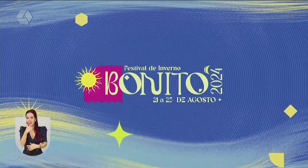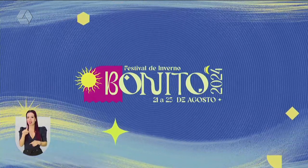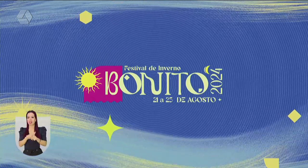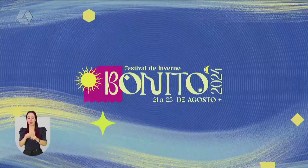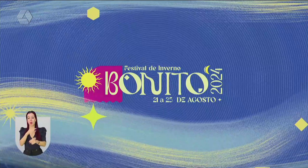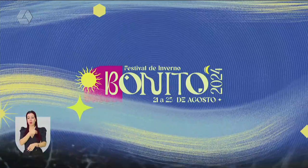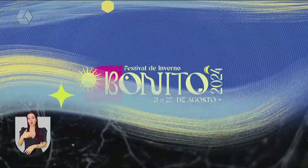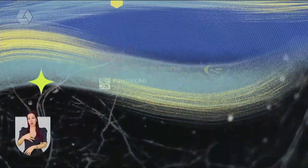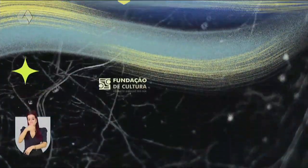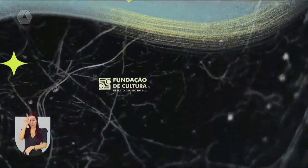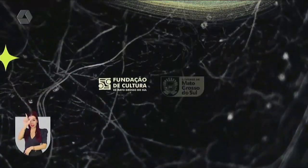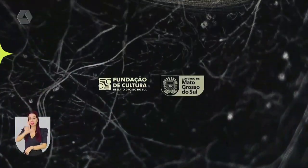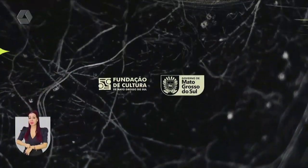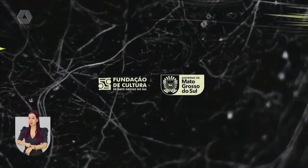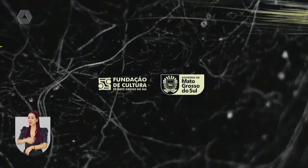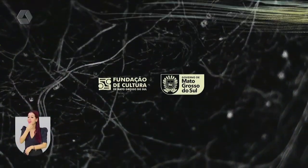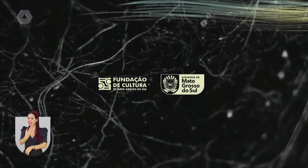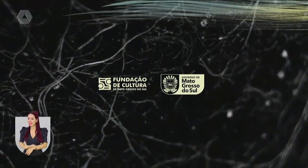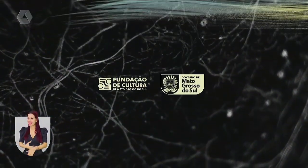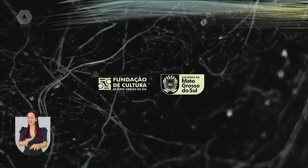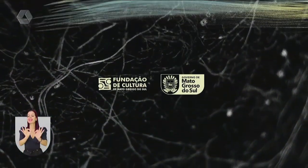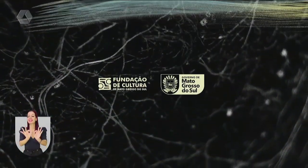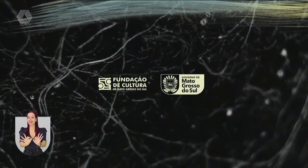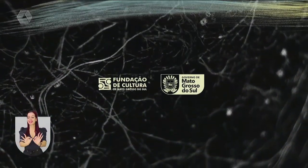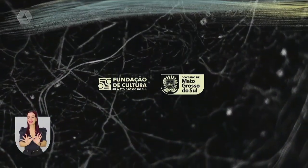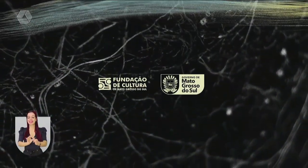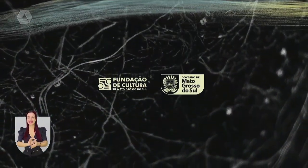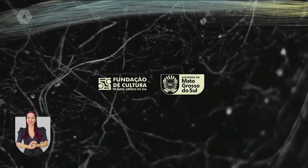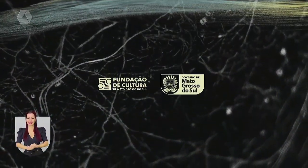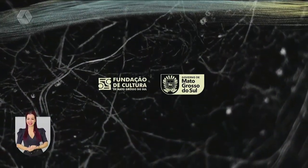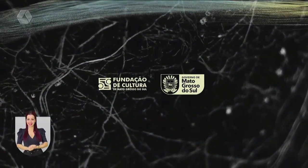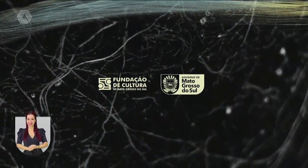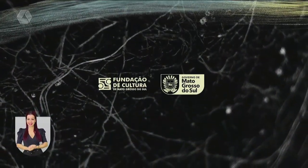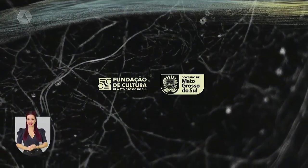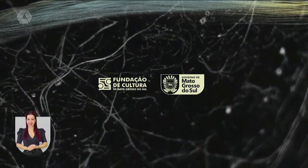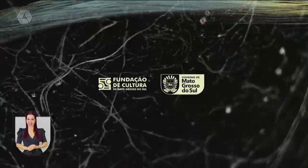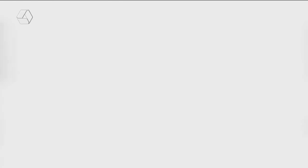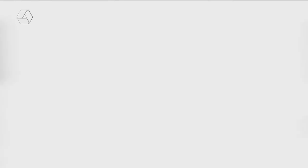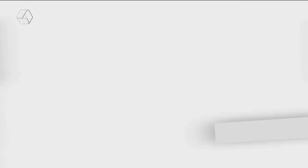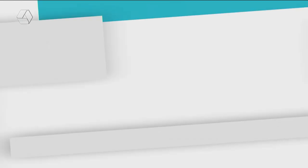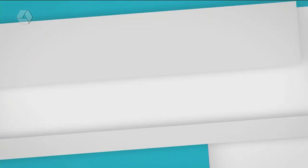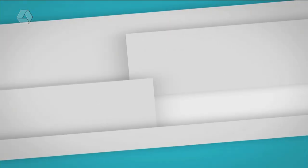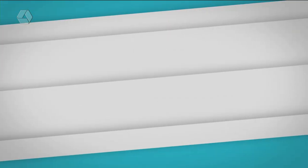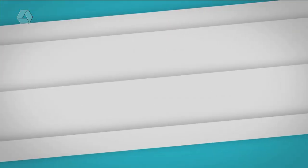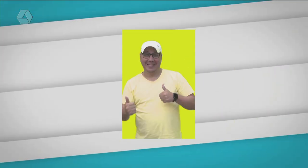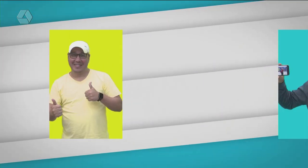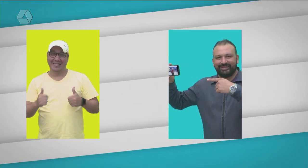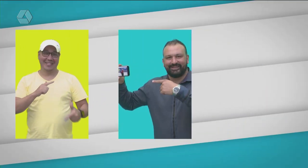Realização Governo de Mato Grosso do Sul. Fazer bem feito, para fazer dar certo.